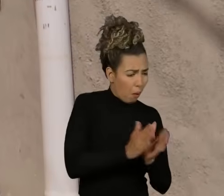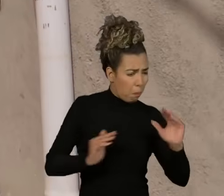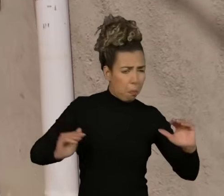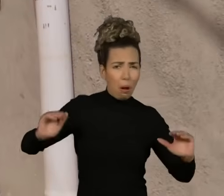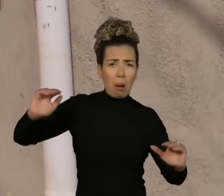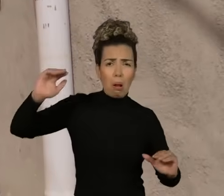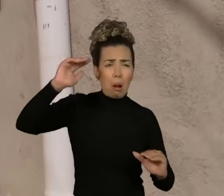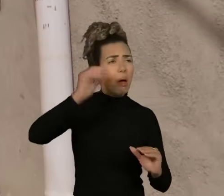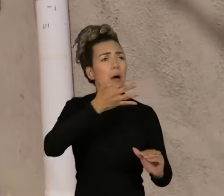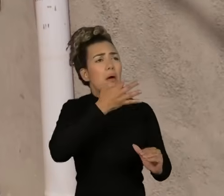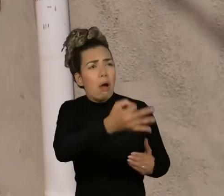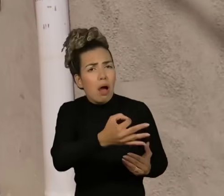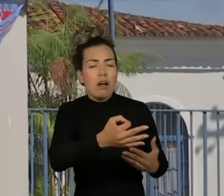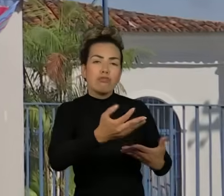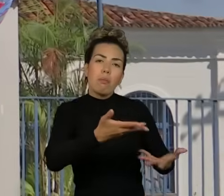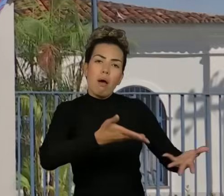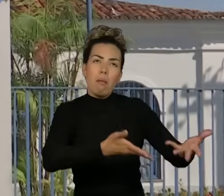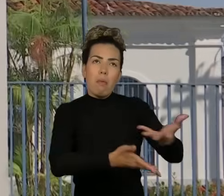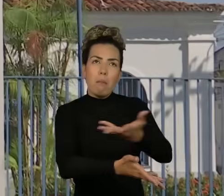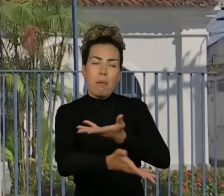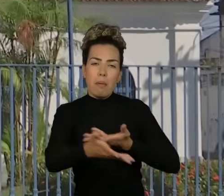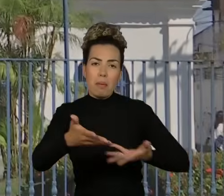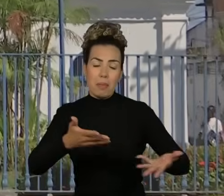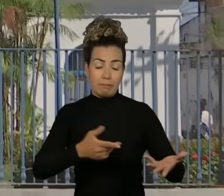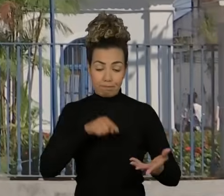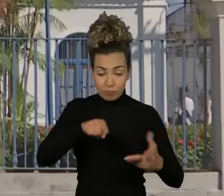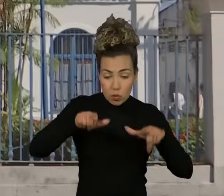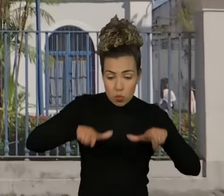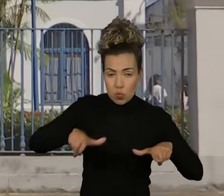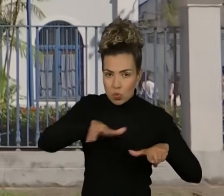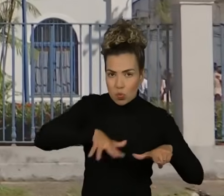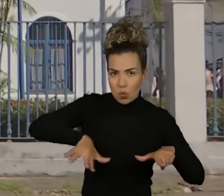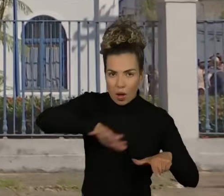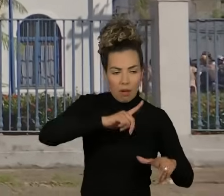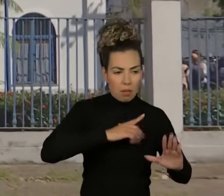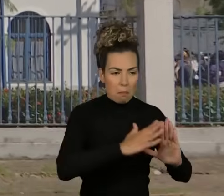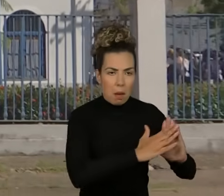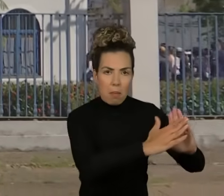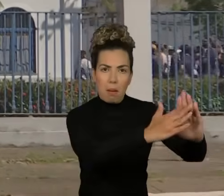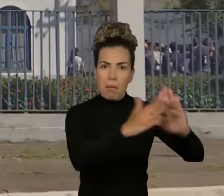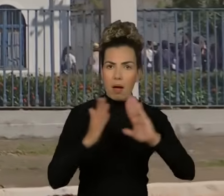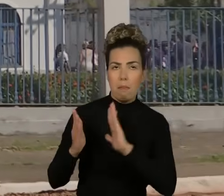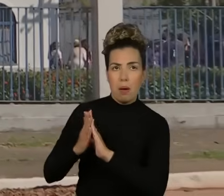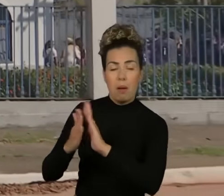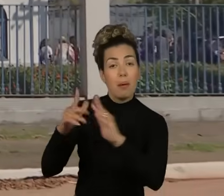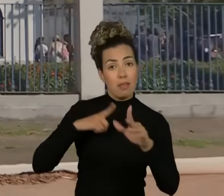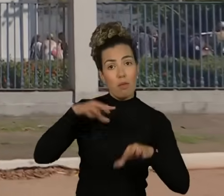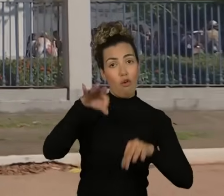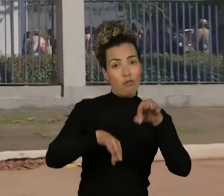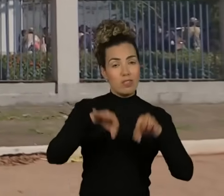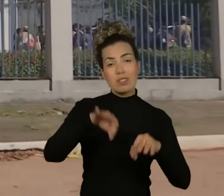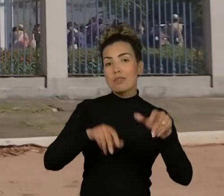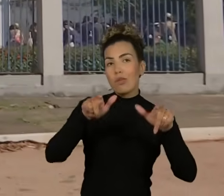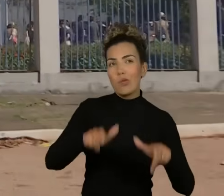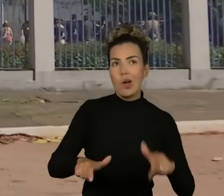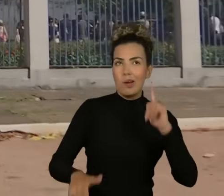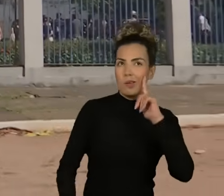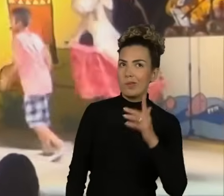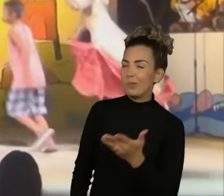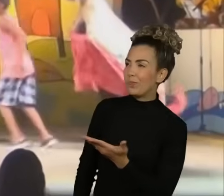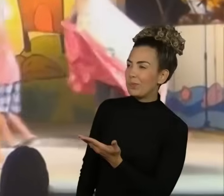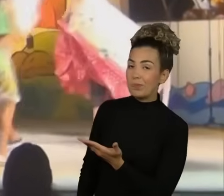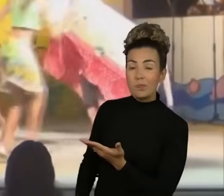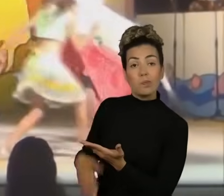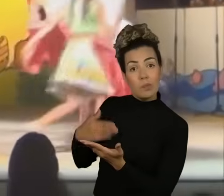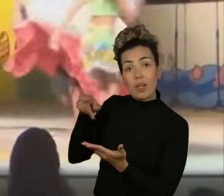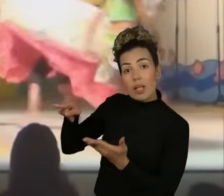Os moradores do bairro do Telégrafo também contam com o núcleo de oficinas Curro Velho, da Fundação Cultural do Estado do Pará.